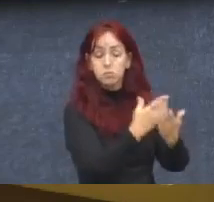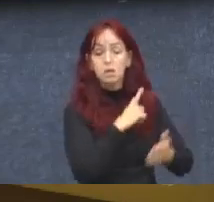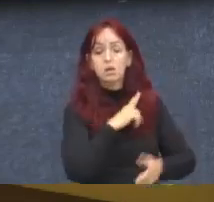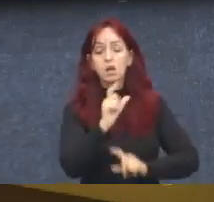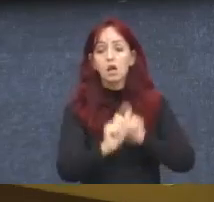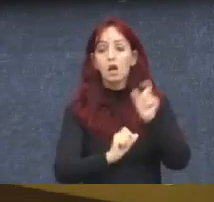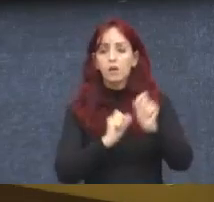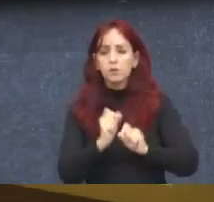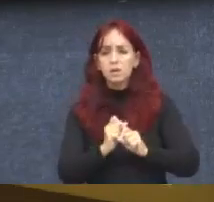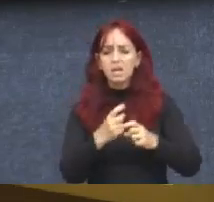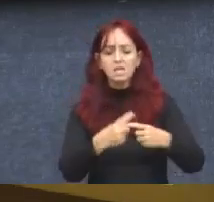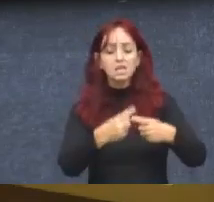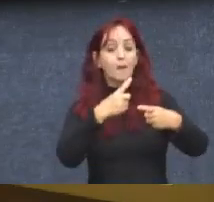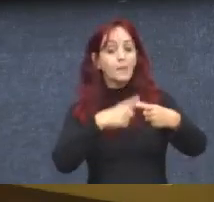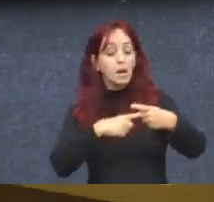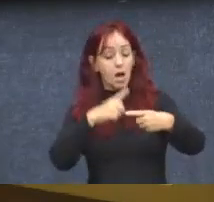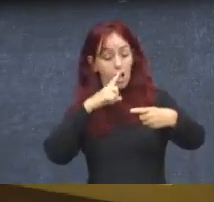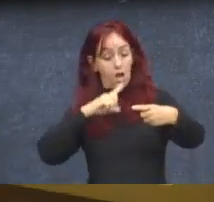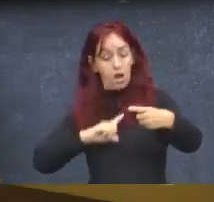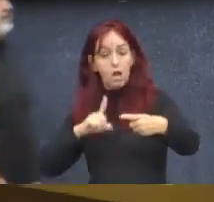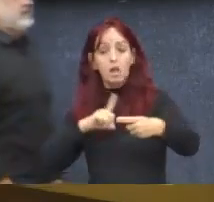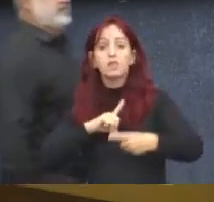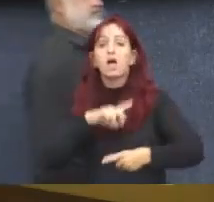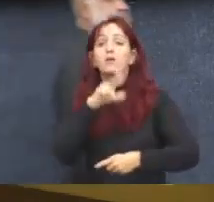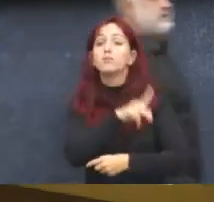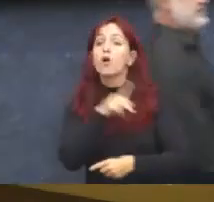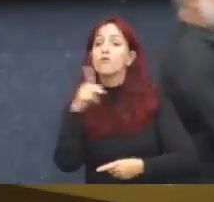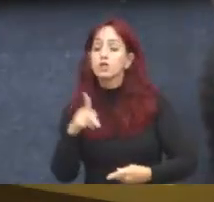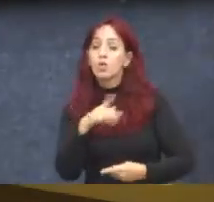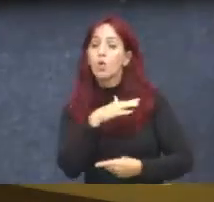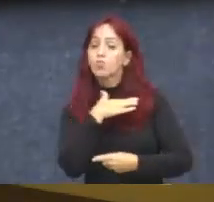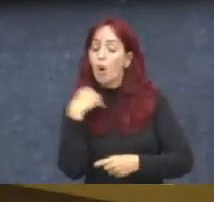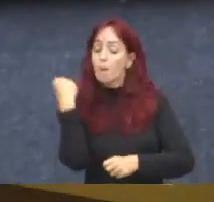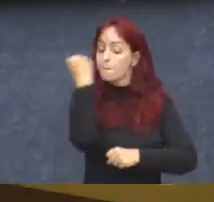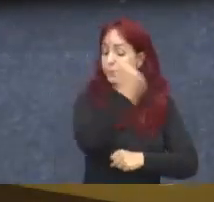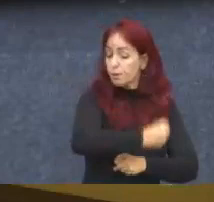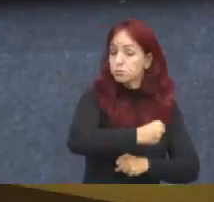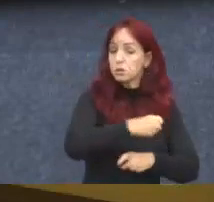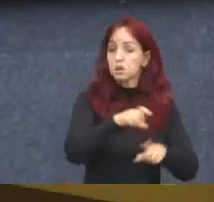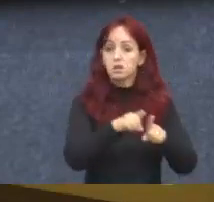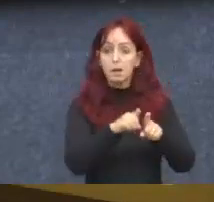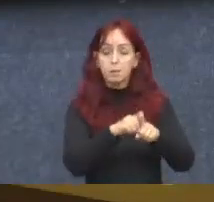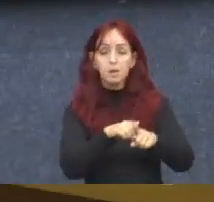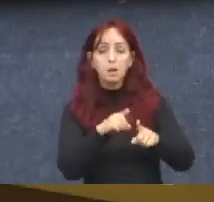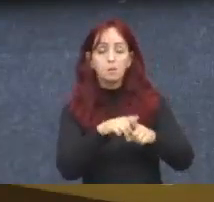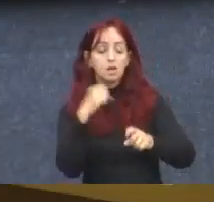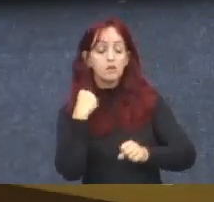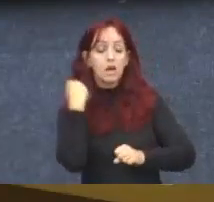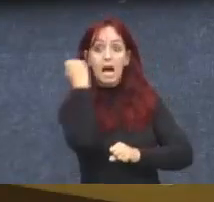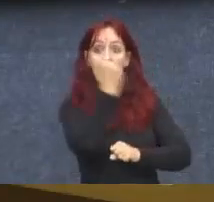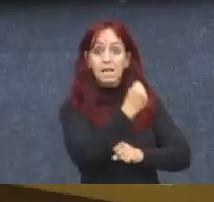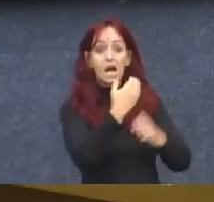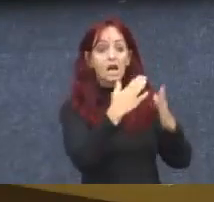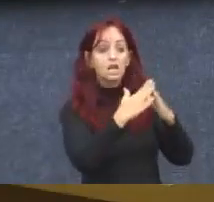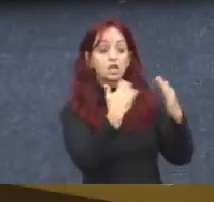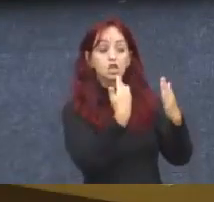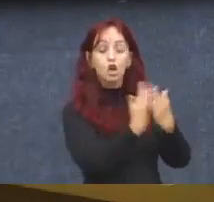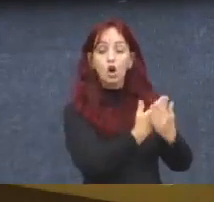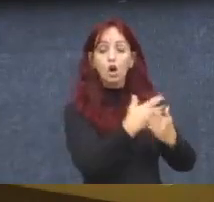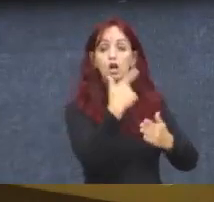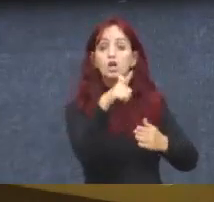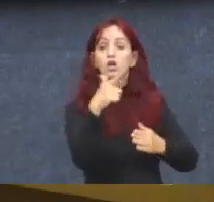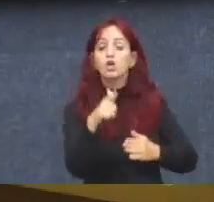tivemos, semanas antes, uma professora assassinada, fruto de um ataque em uma escola, e outras